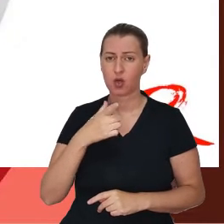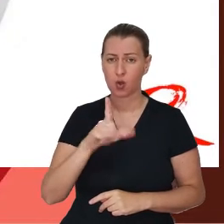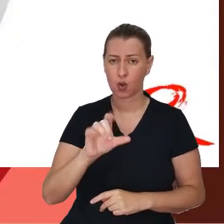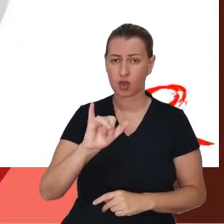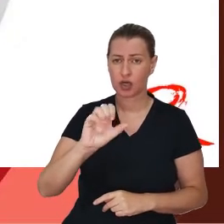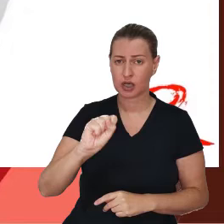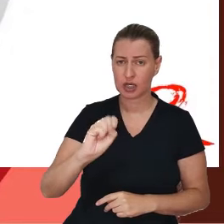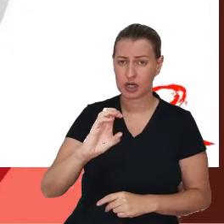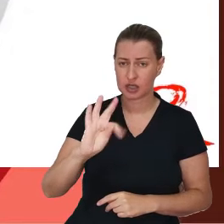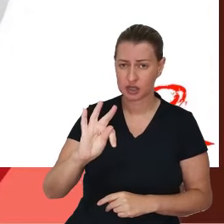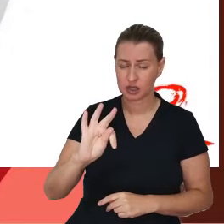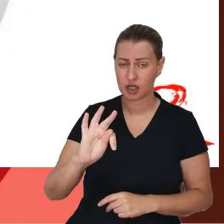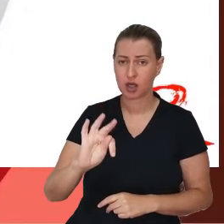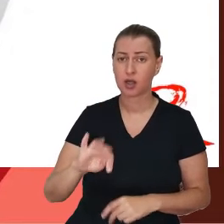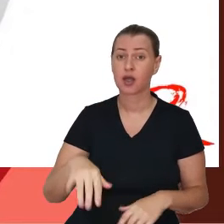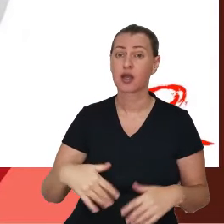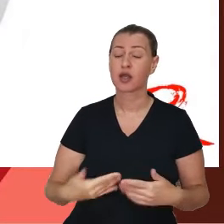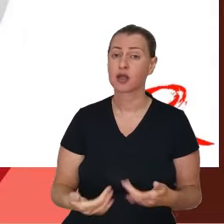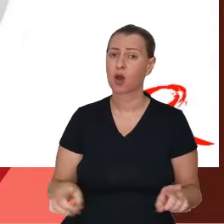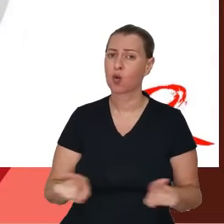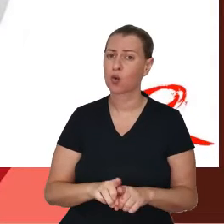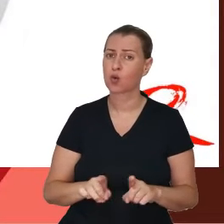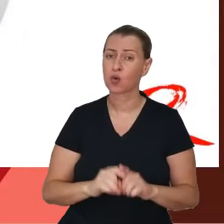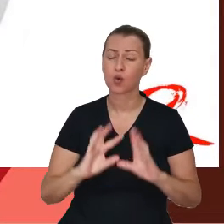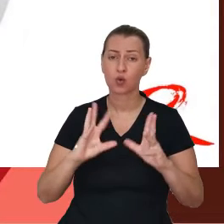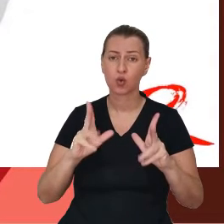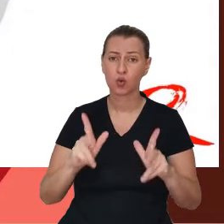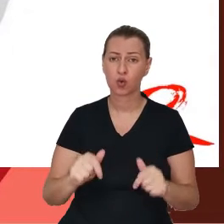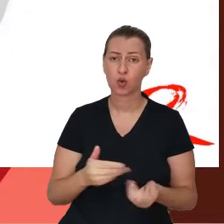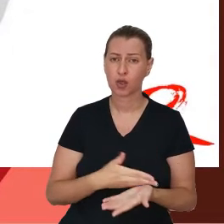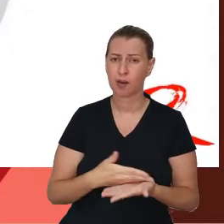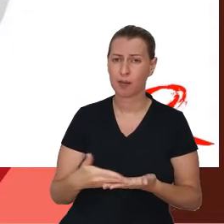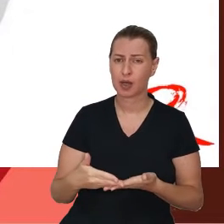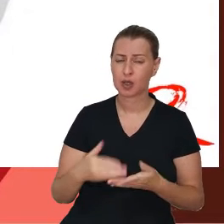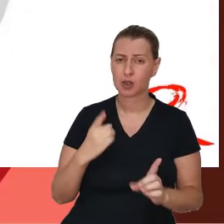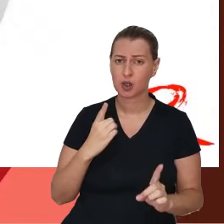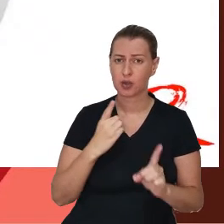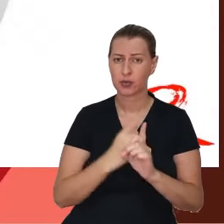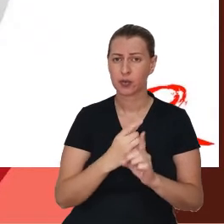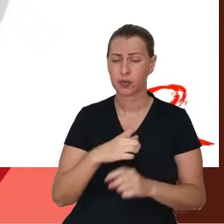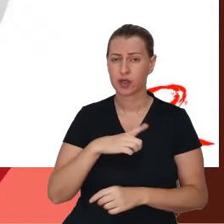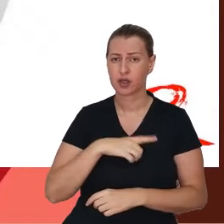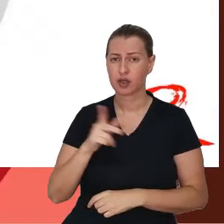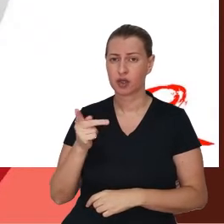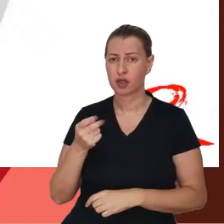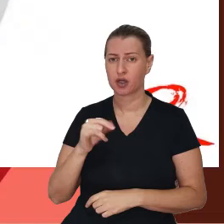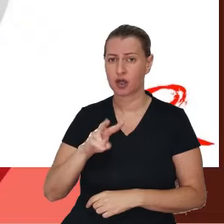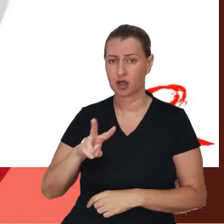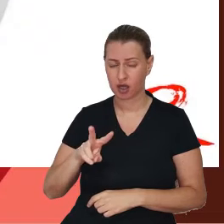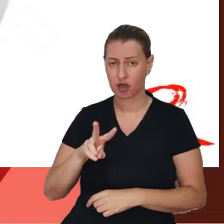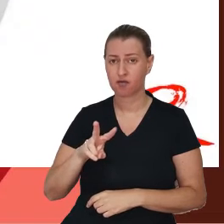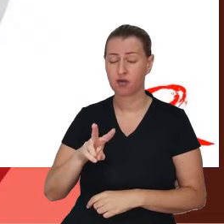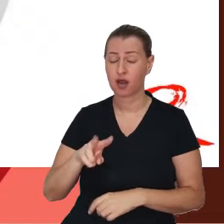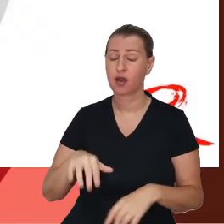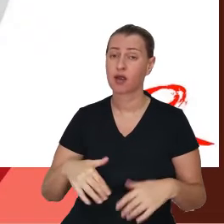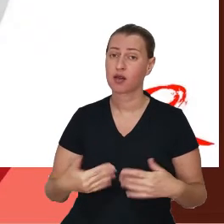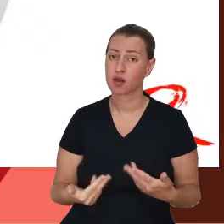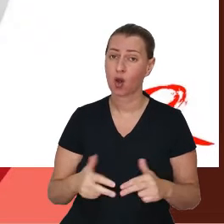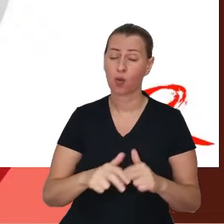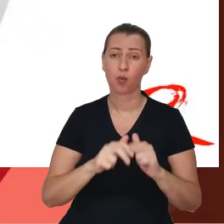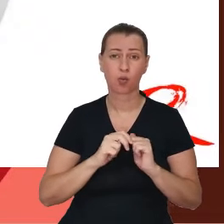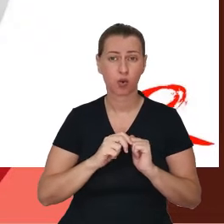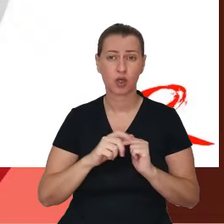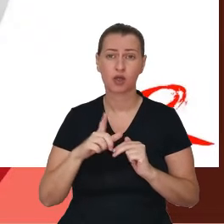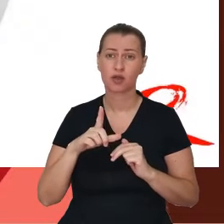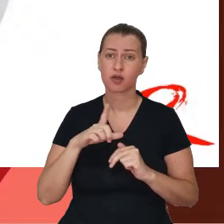porque, de novo, indetectável e intransmissível, e tudo parte do diagnóstico, né? A própria cascata do 90-90-90 parte do diagnóstico, então a gente